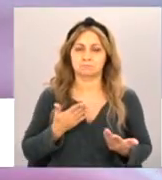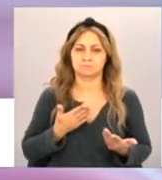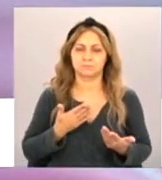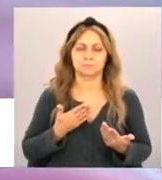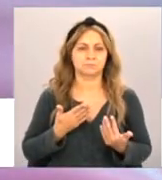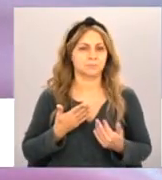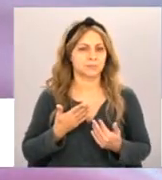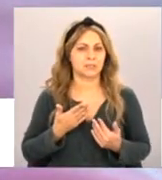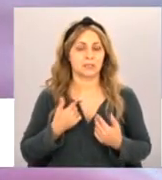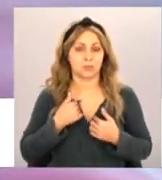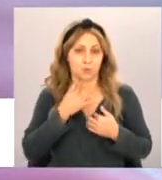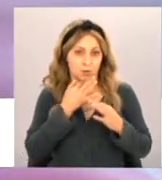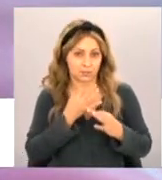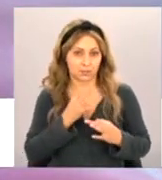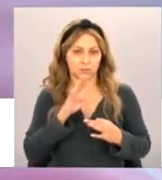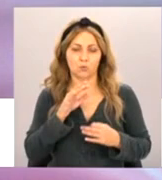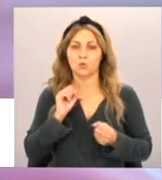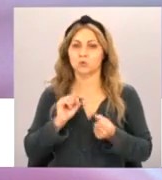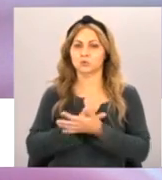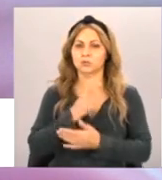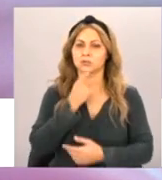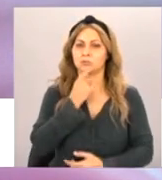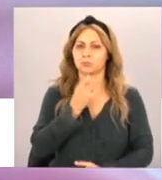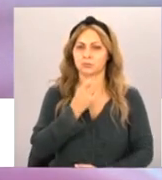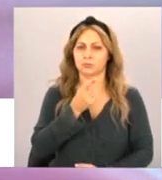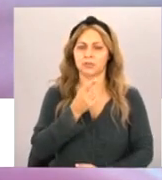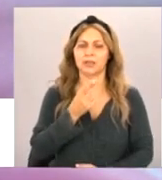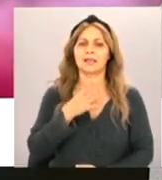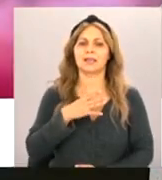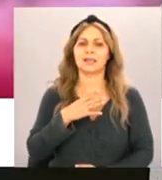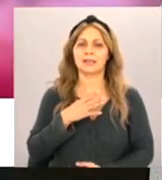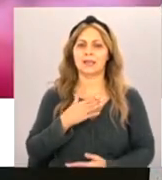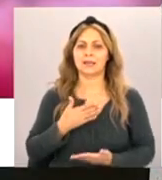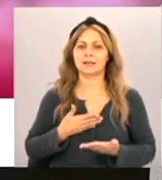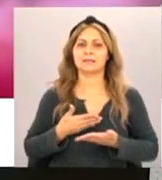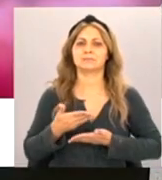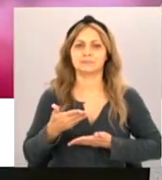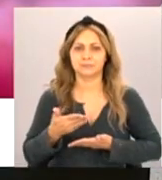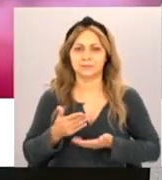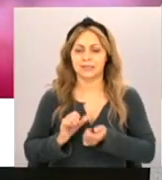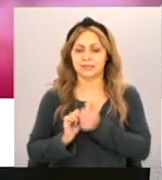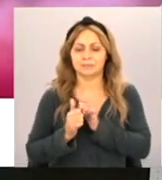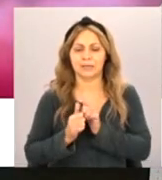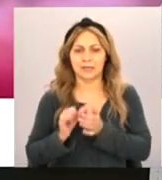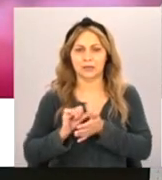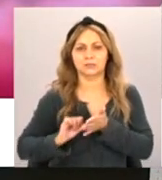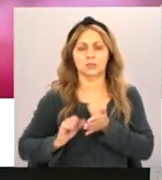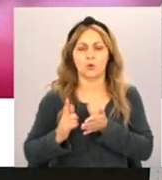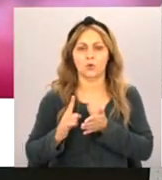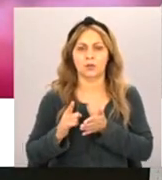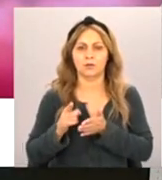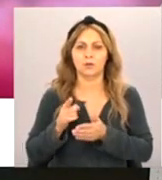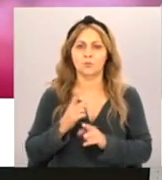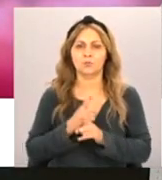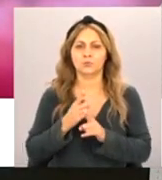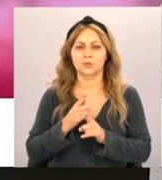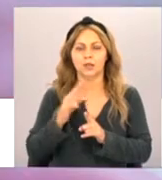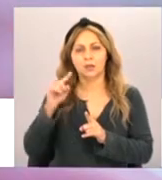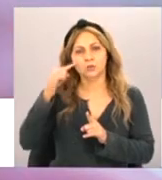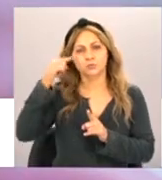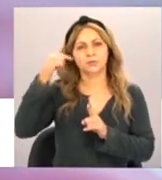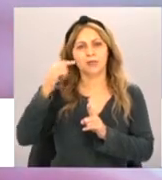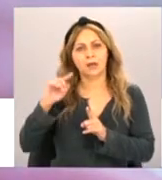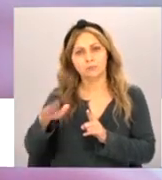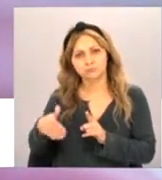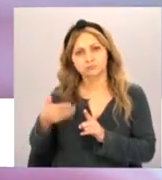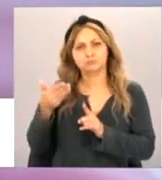não se entende muito bem até quando o rosa eu perguntei o que é que Estão dispostos a ceder o concurso quer eu não vou chegar na especialidade e eu